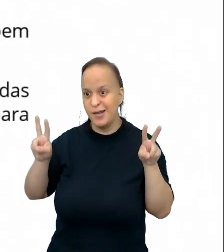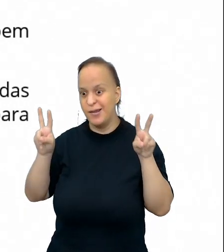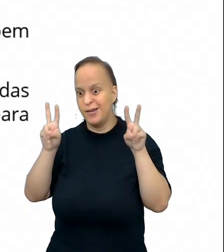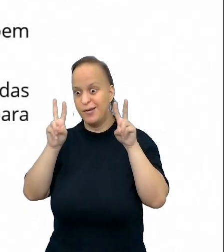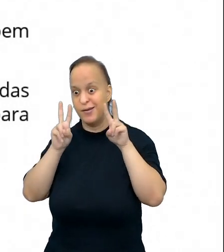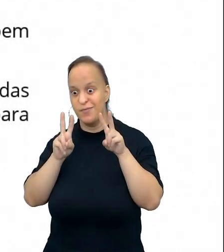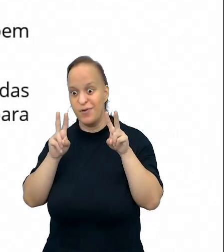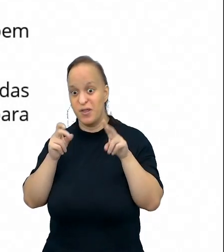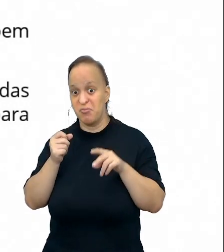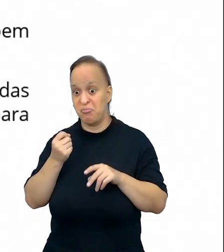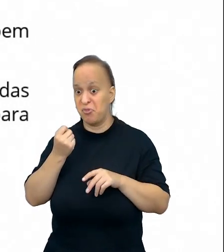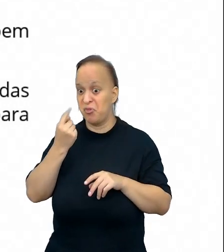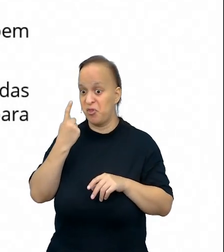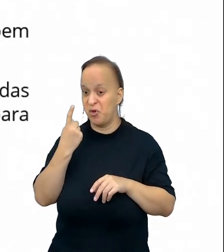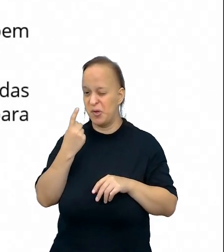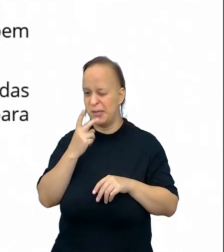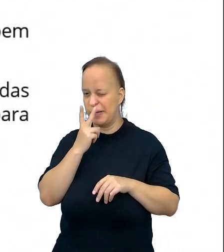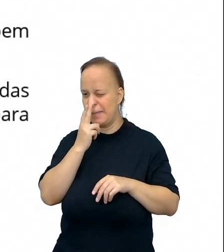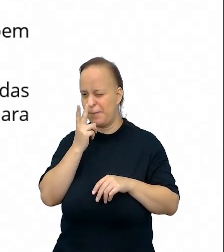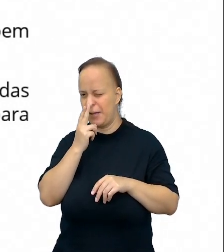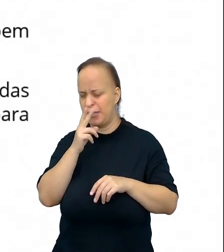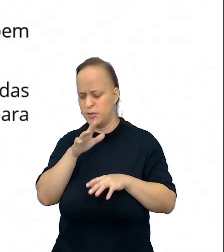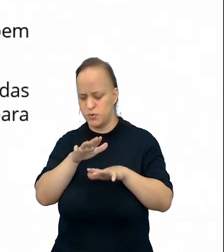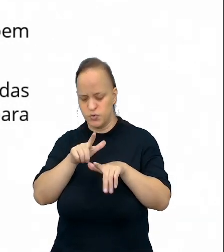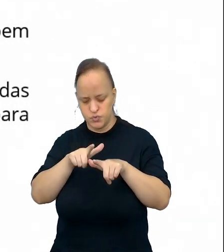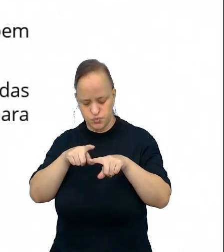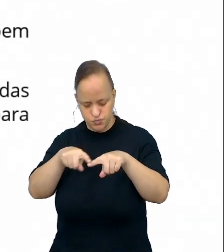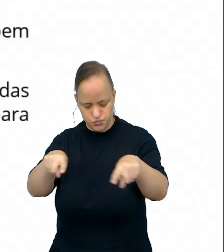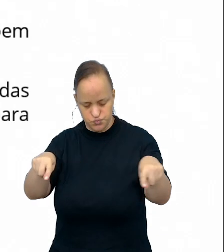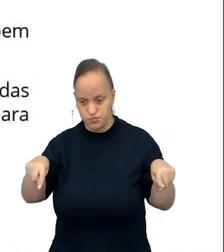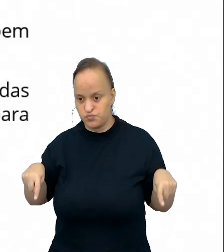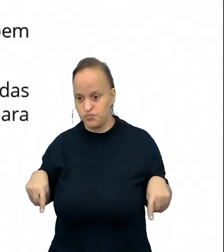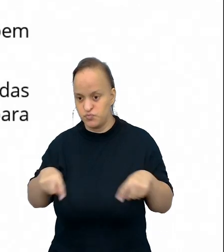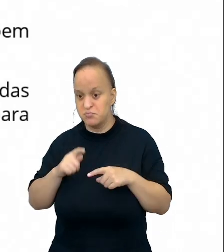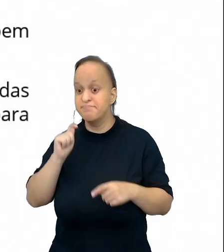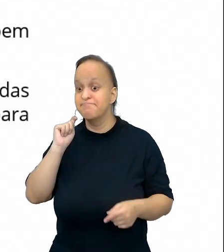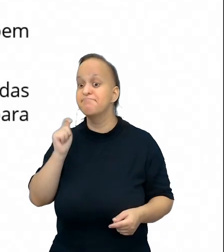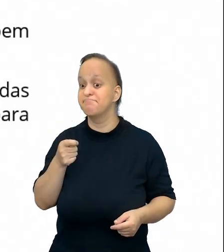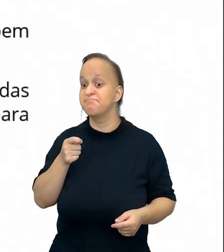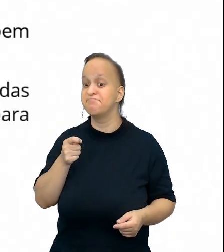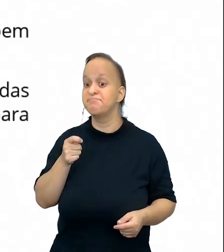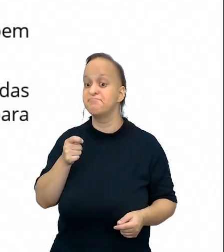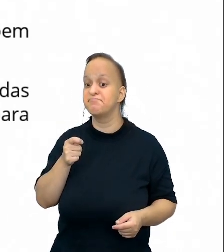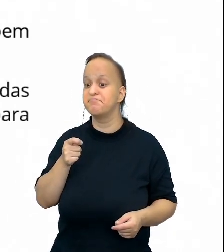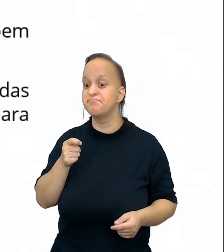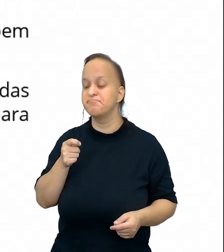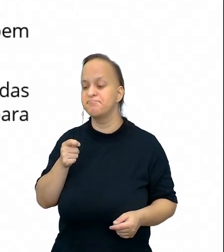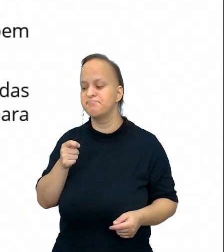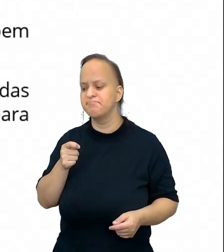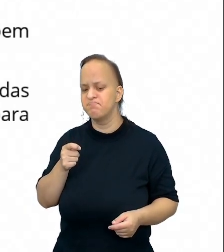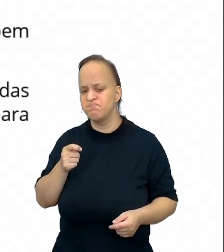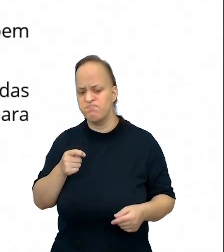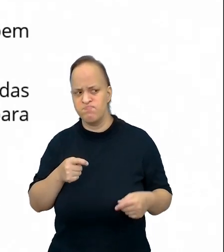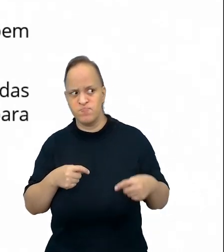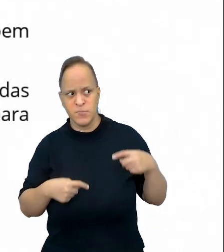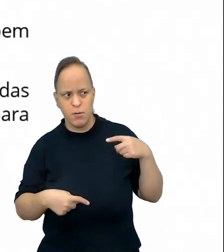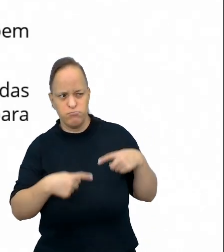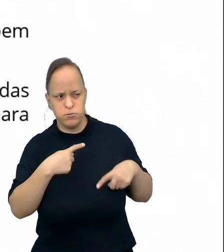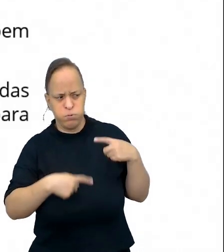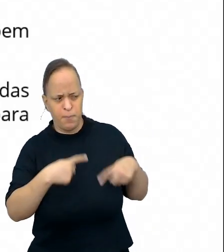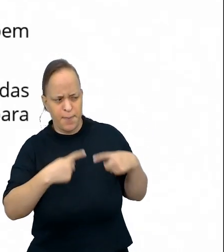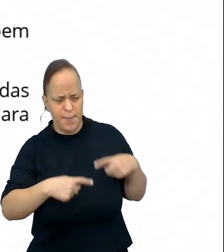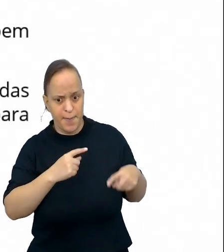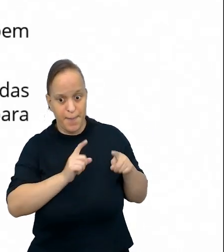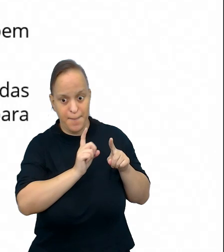imprimindo aí esses textos onde cada um dos atores que vão interagir, né, pensando nos conflitos, no clímax,